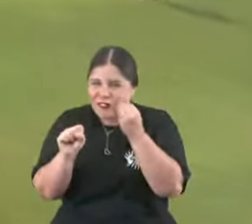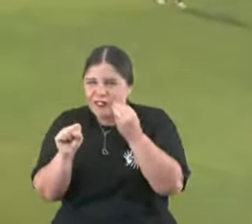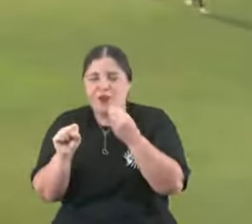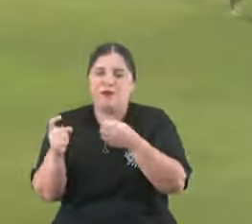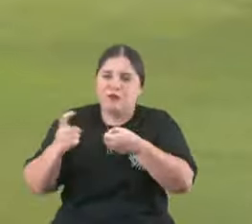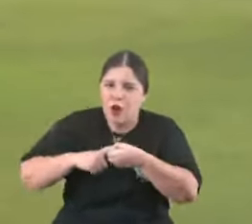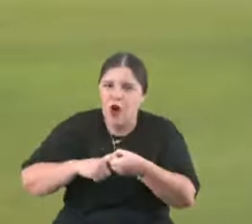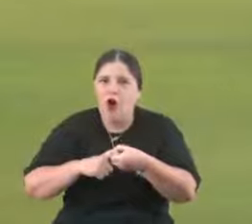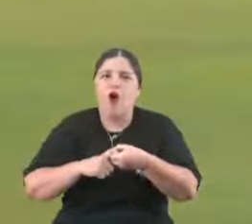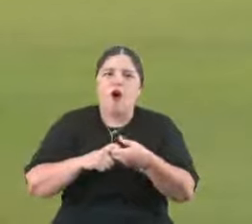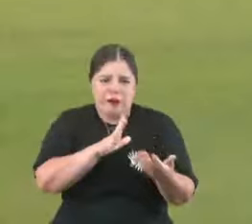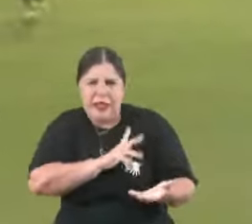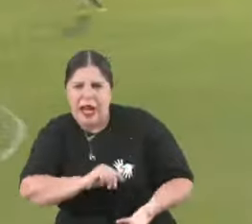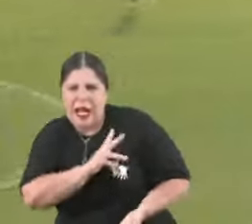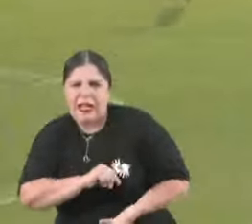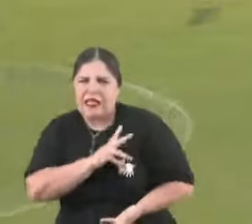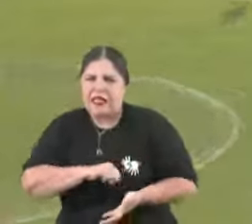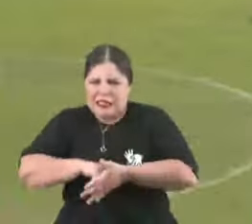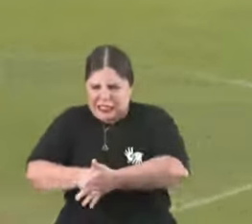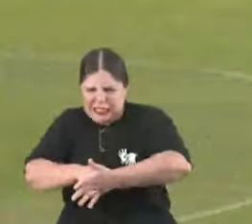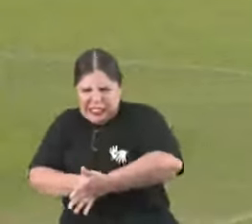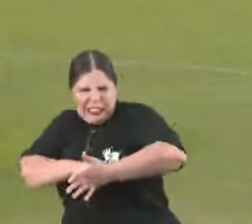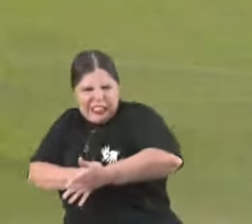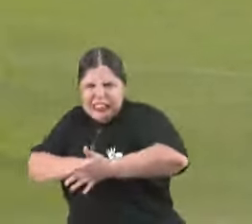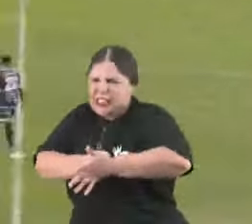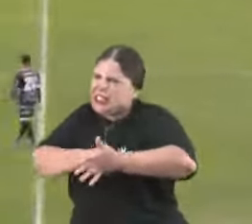no zagueirão, aí ficou um pouco mais difícil, né?